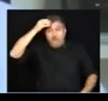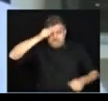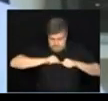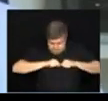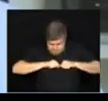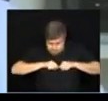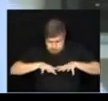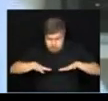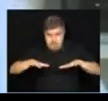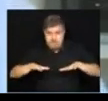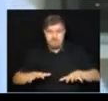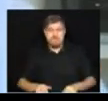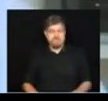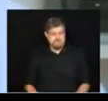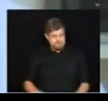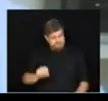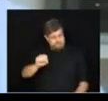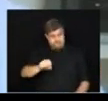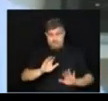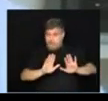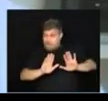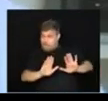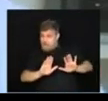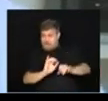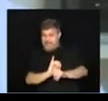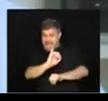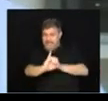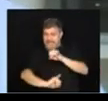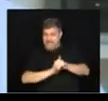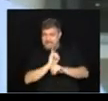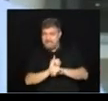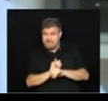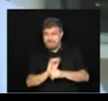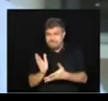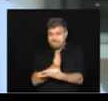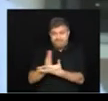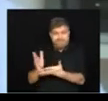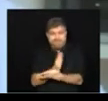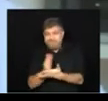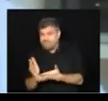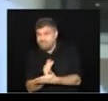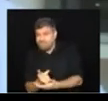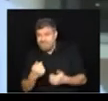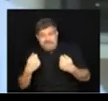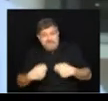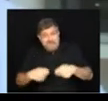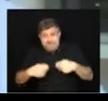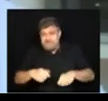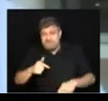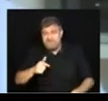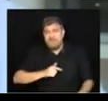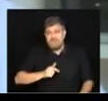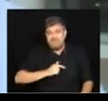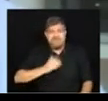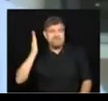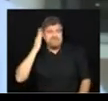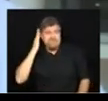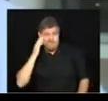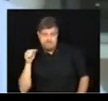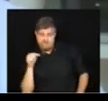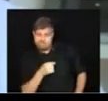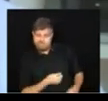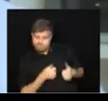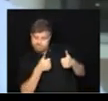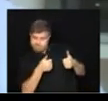sem dúvida. No entanto, a internet ela precisa ter filtros. Filtros no sentido de se saber aquilo